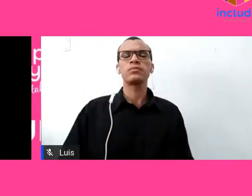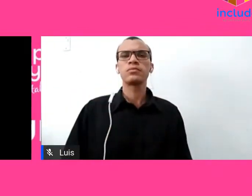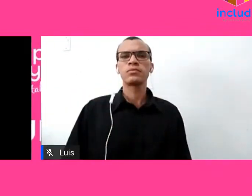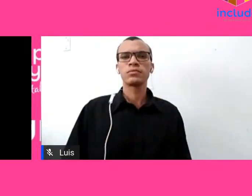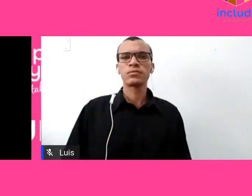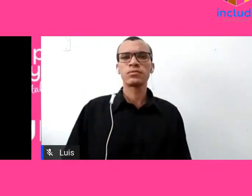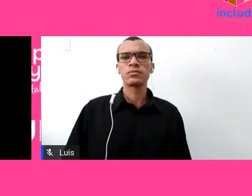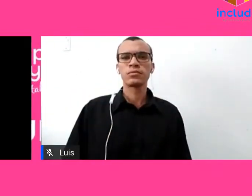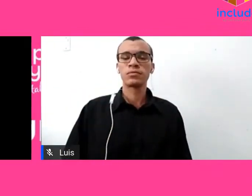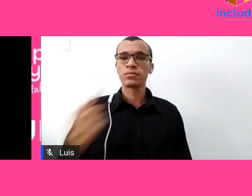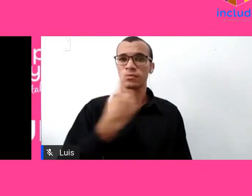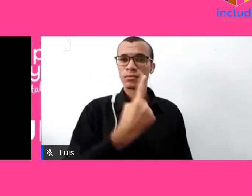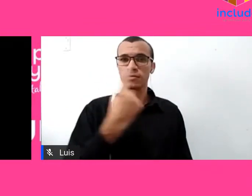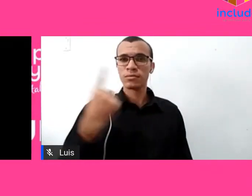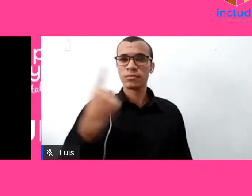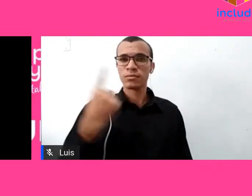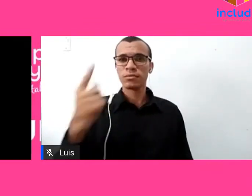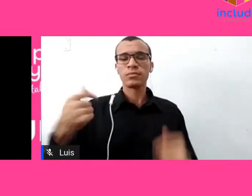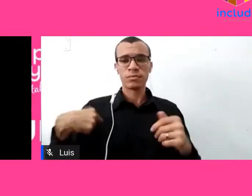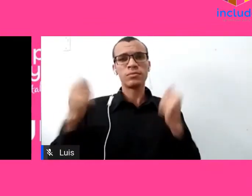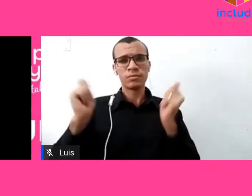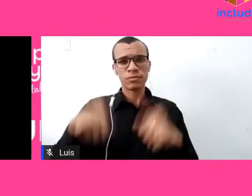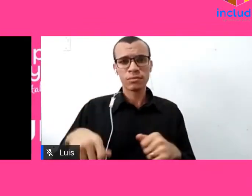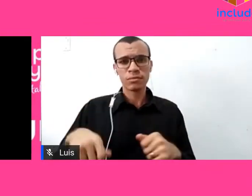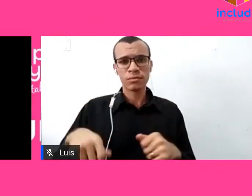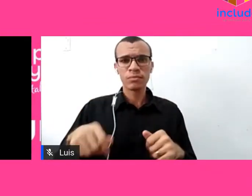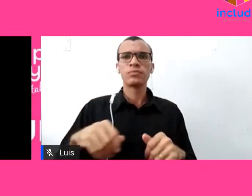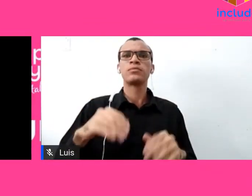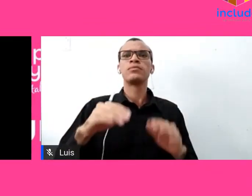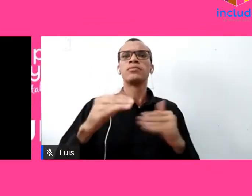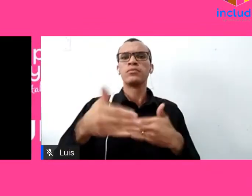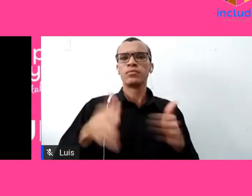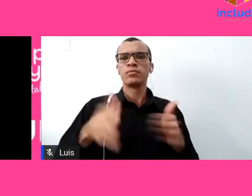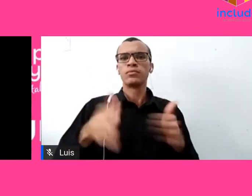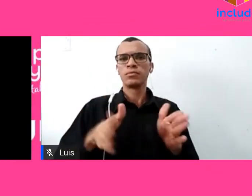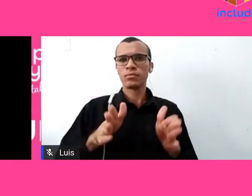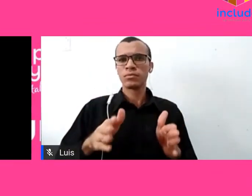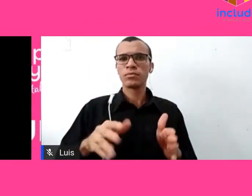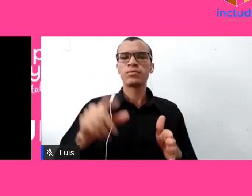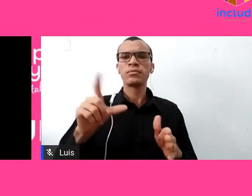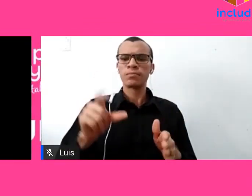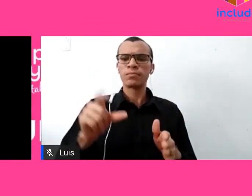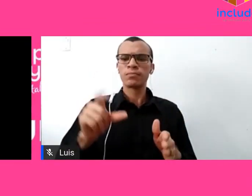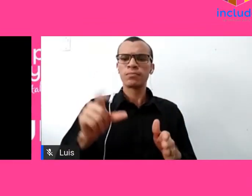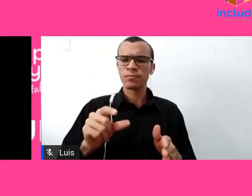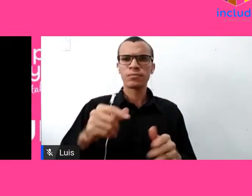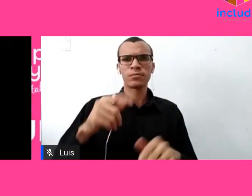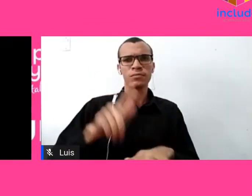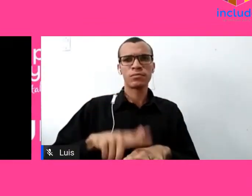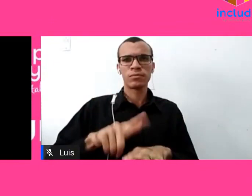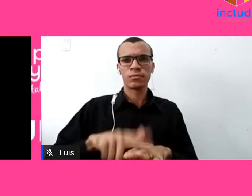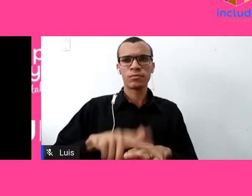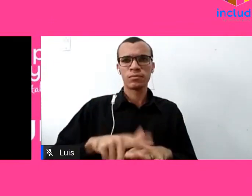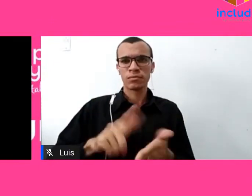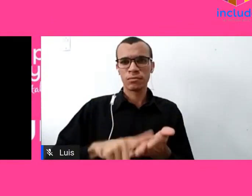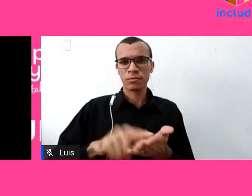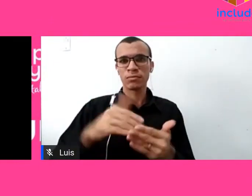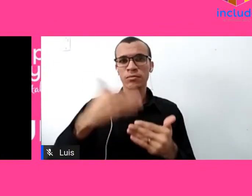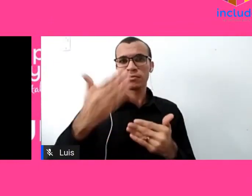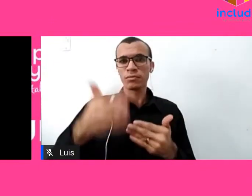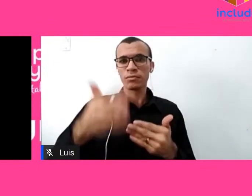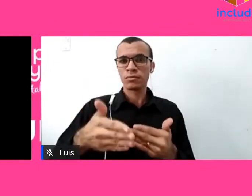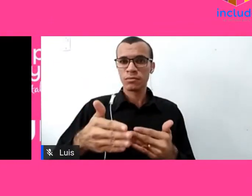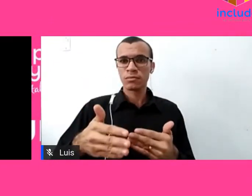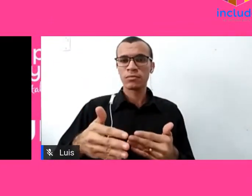cada janela eu posso fazer uma caixa pequena de papelão por trás para isolar o brilho